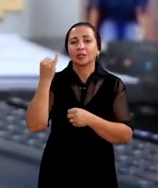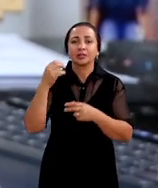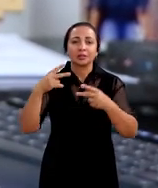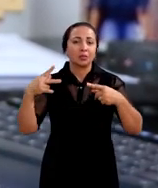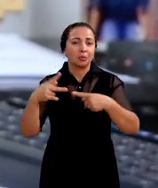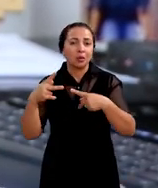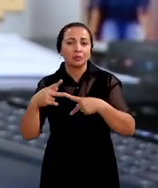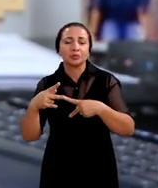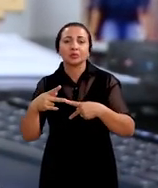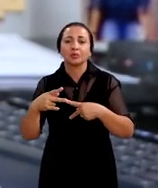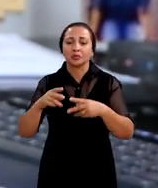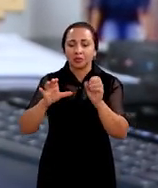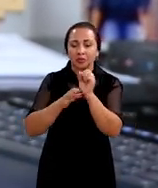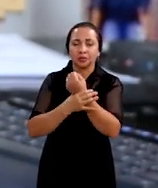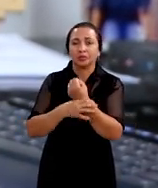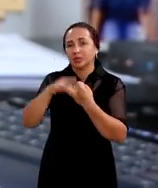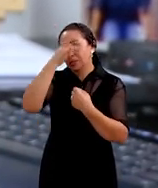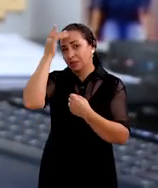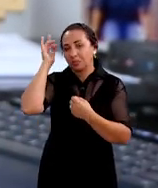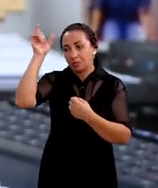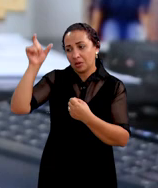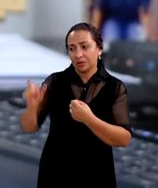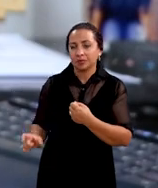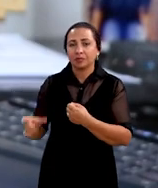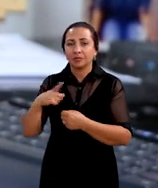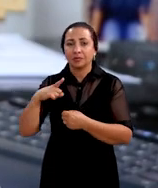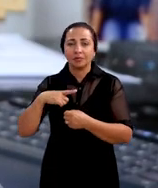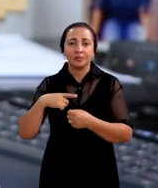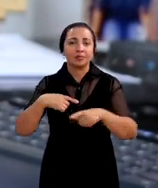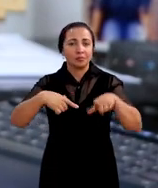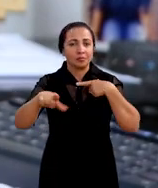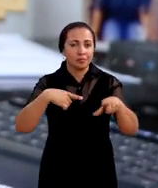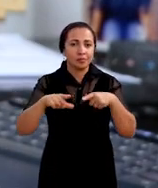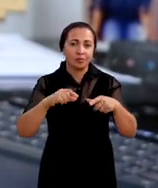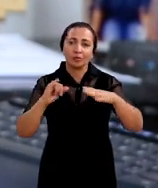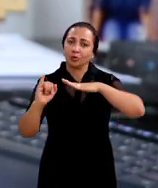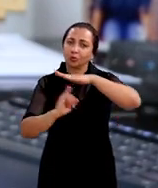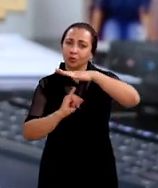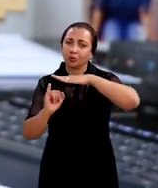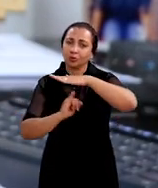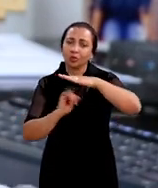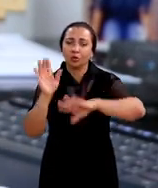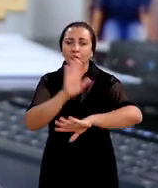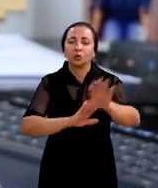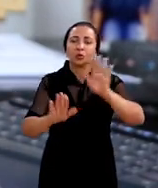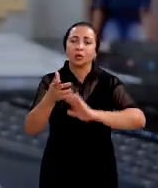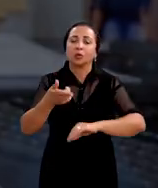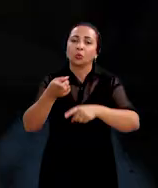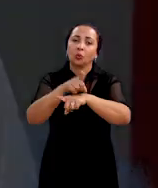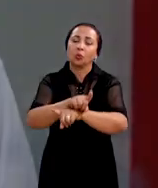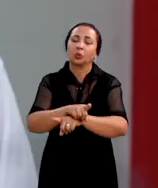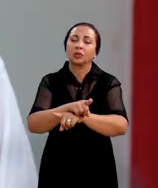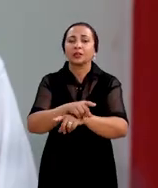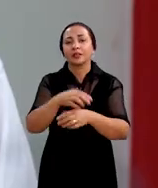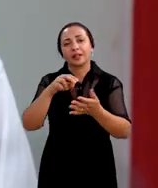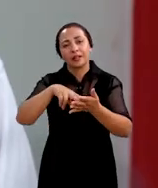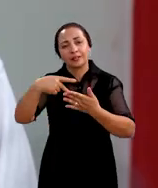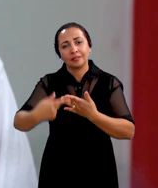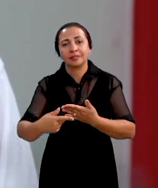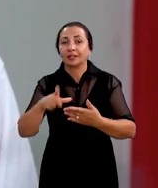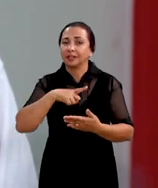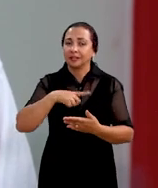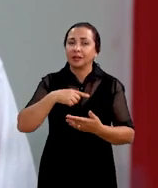do protocolo de segurança do paciente ter ações institucionais de prevenção à queda. Uma vez a gente